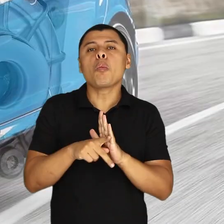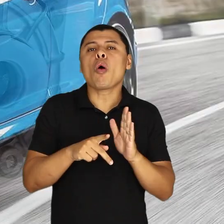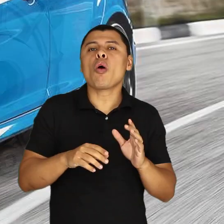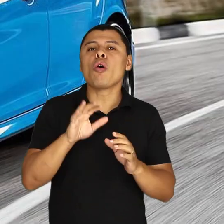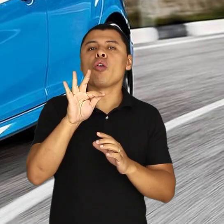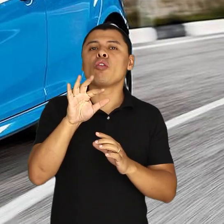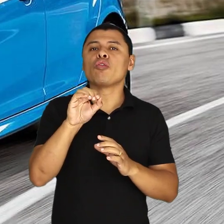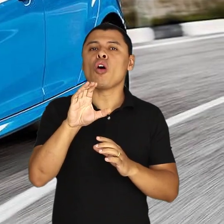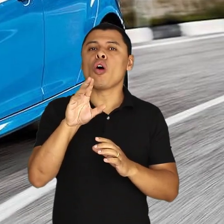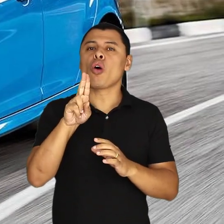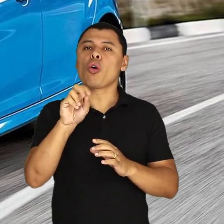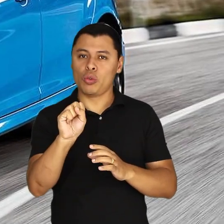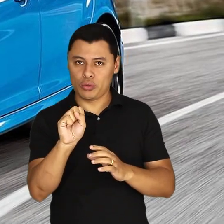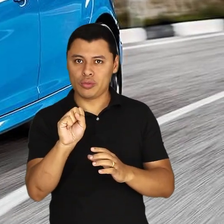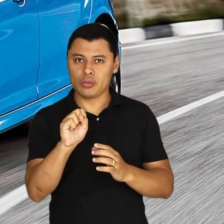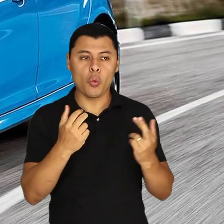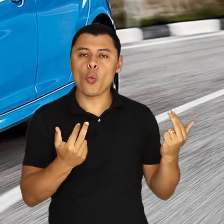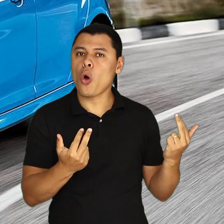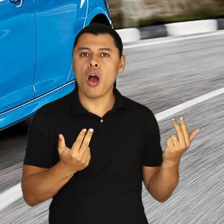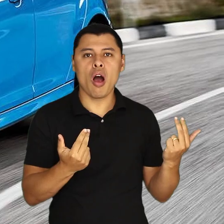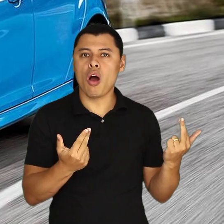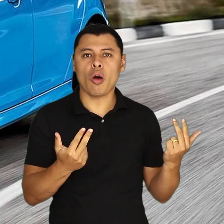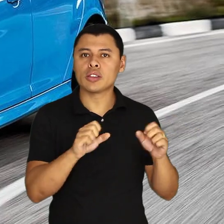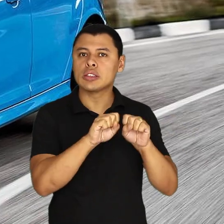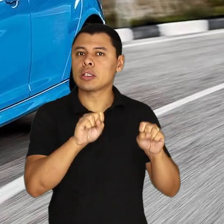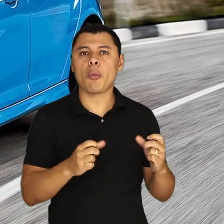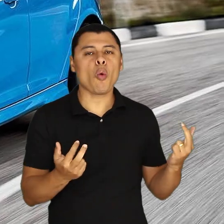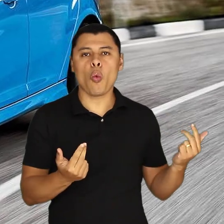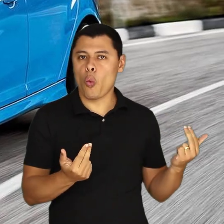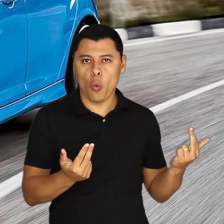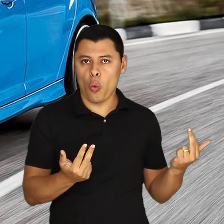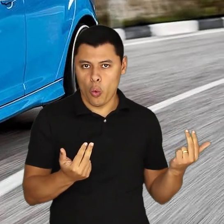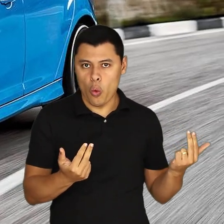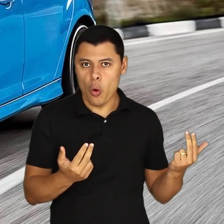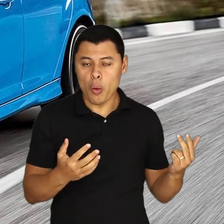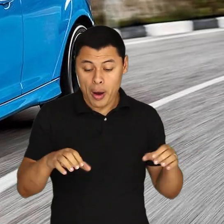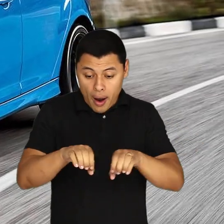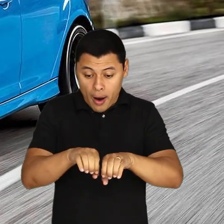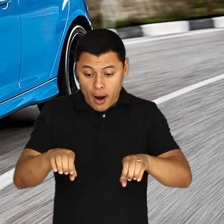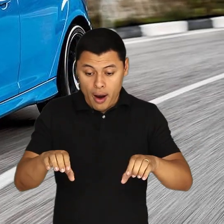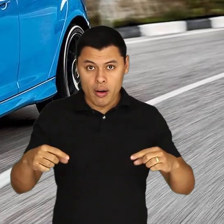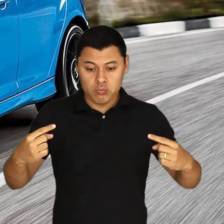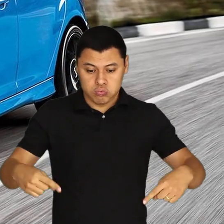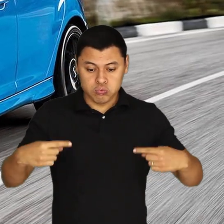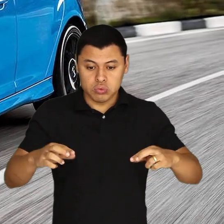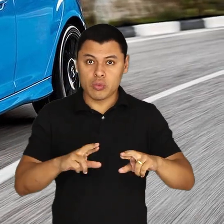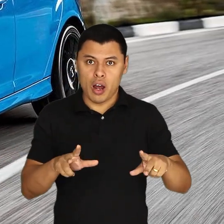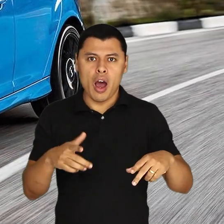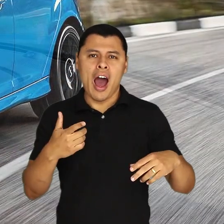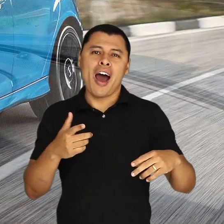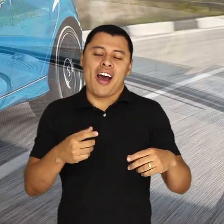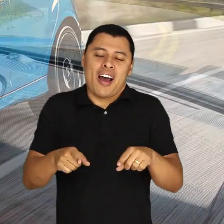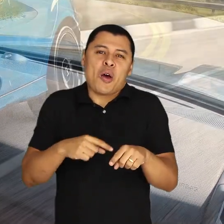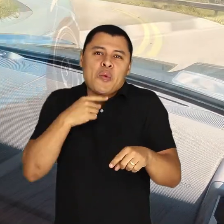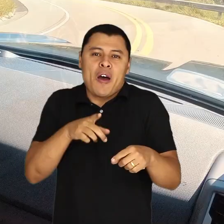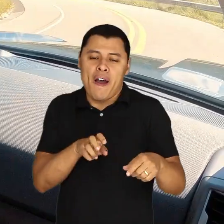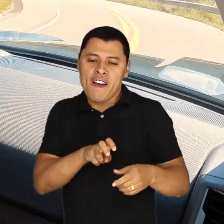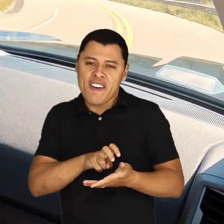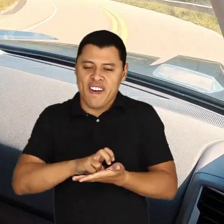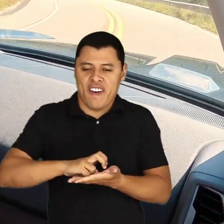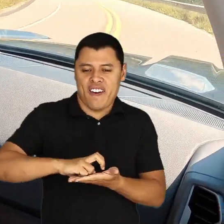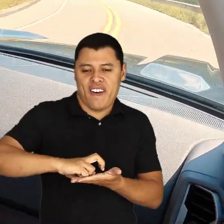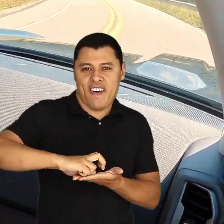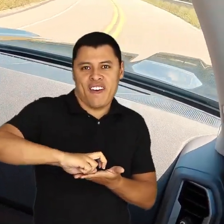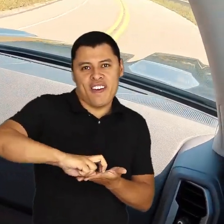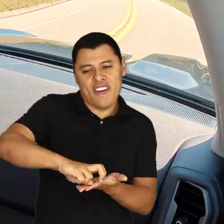para o Focus RS. Sim, é exatamente o mesmo sistema do Focus RS, só que com uma reprogramação aqui diferente. Aqui não tem Drift Mode,